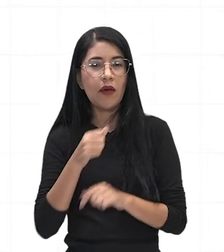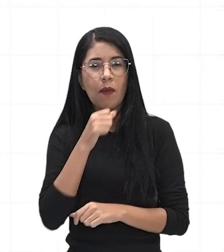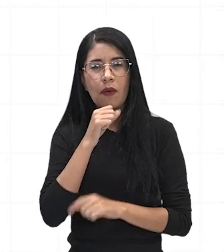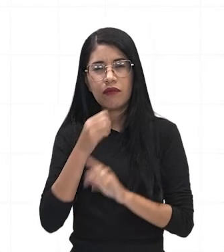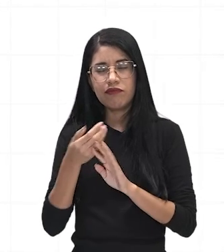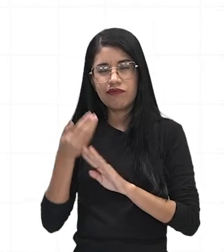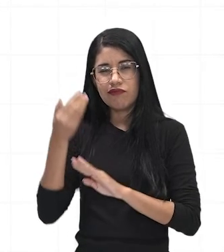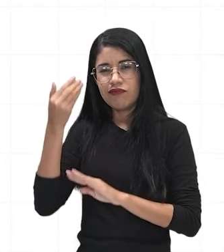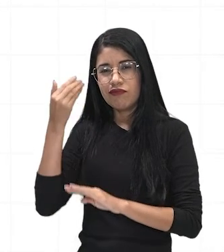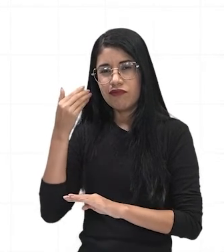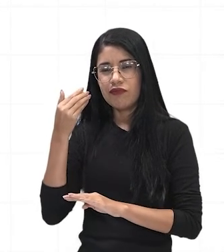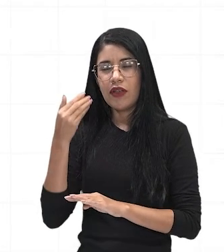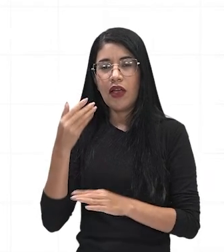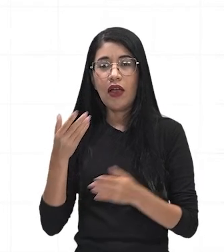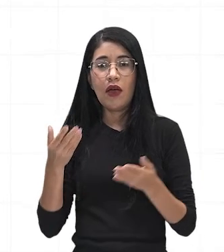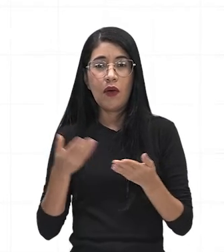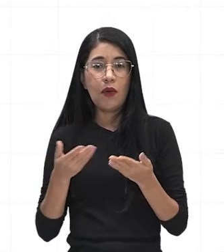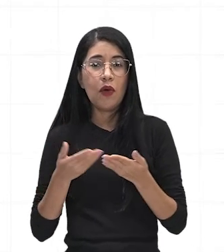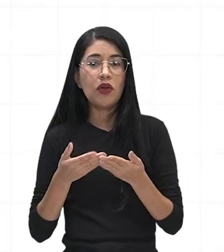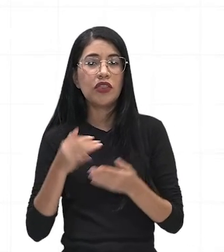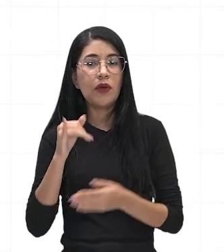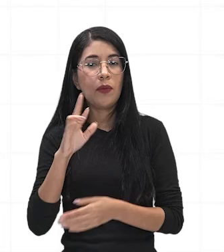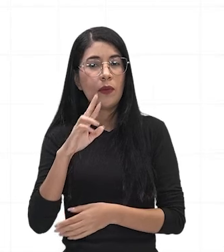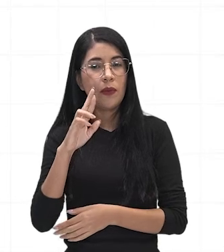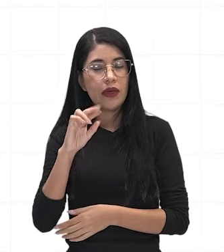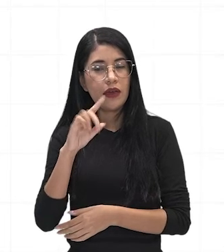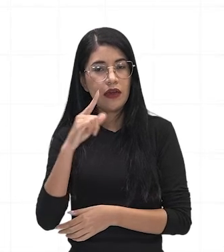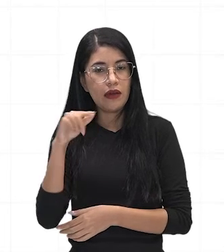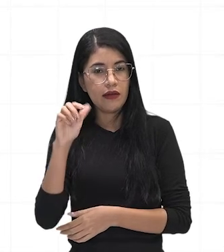Pérsia é o atual território do Irã.